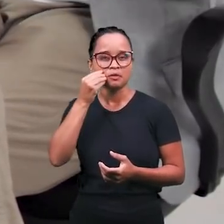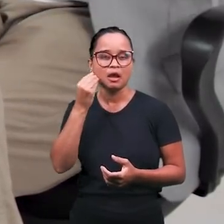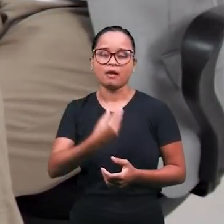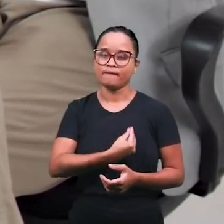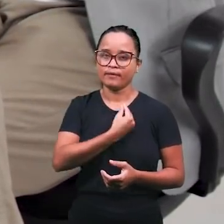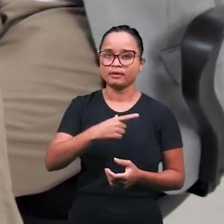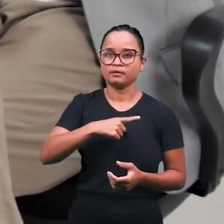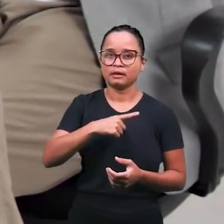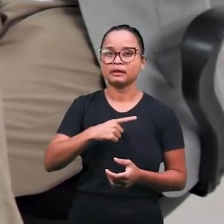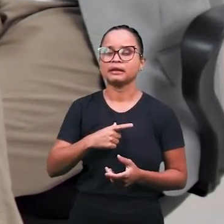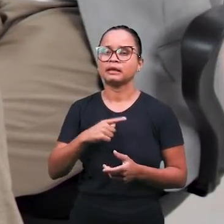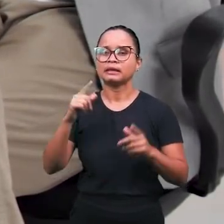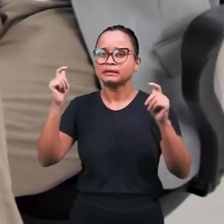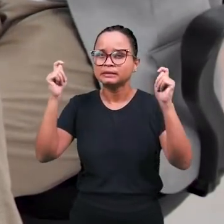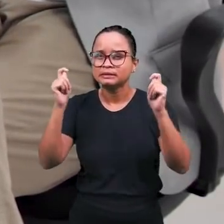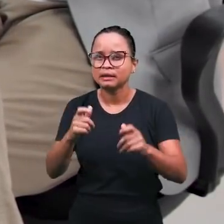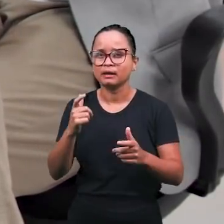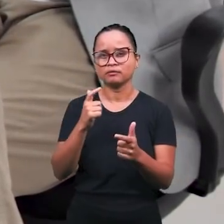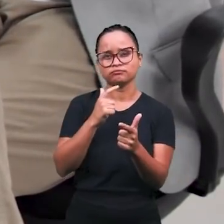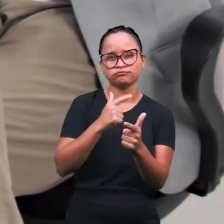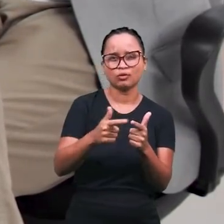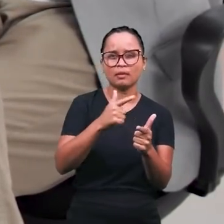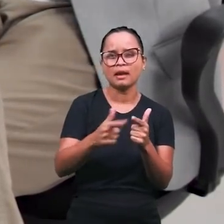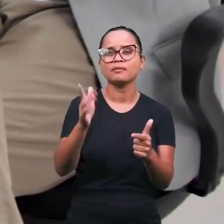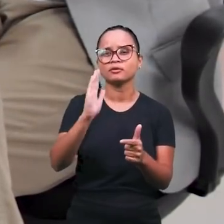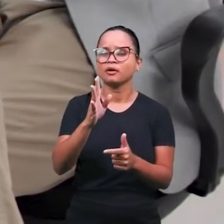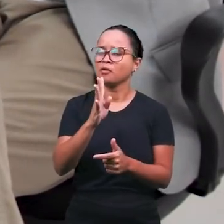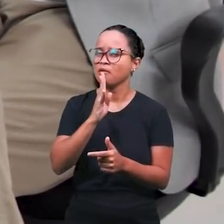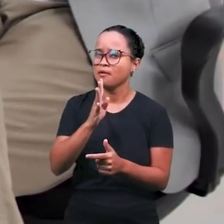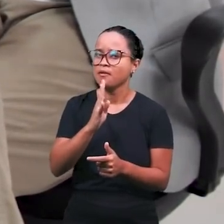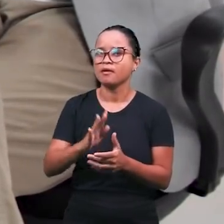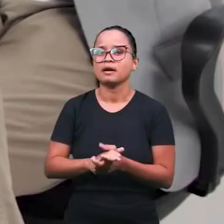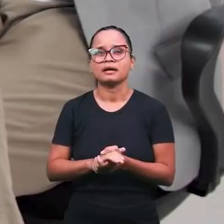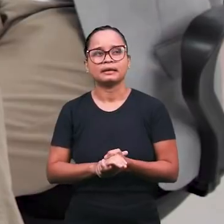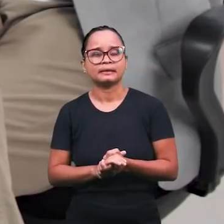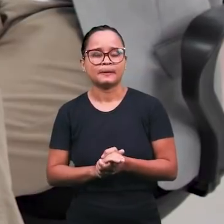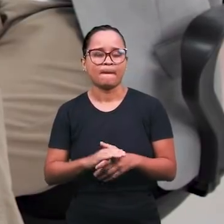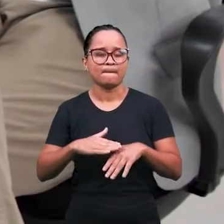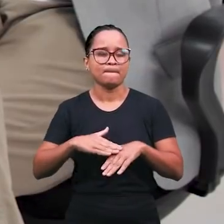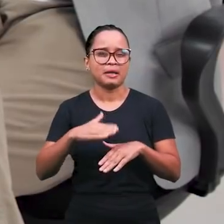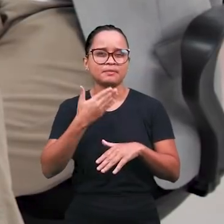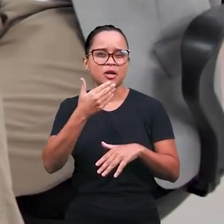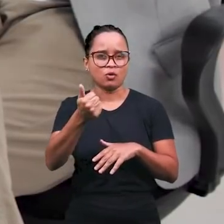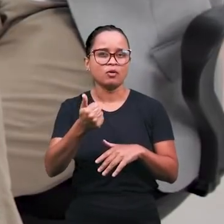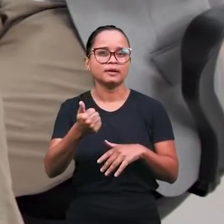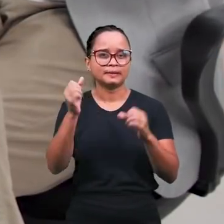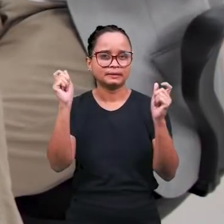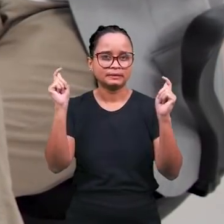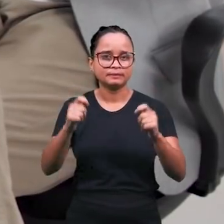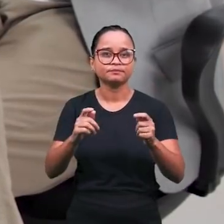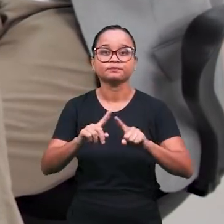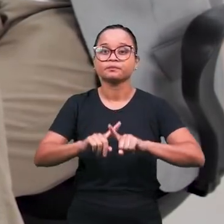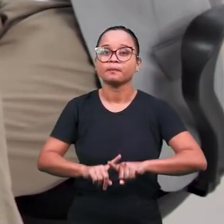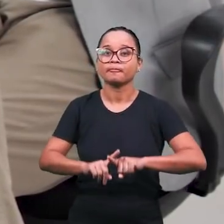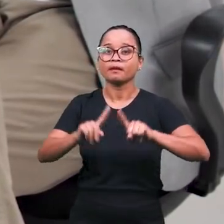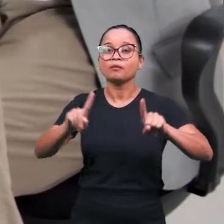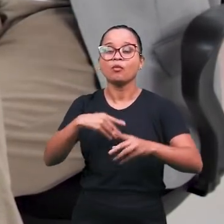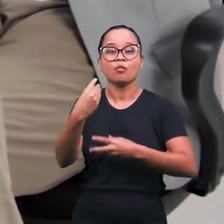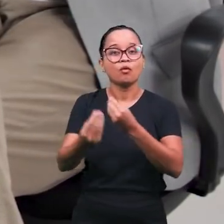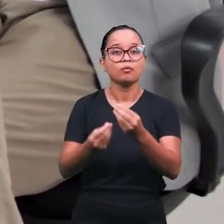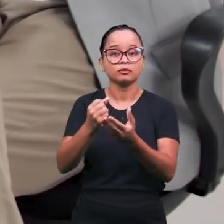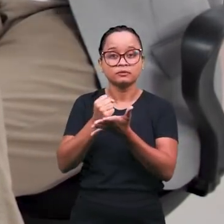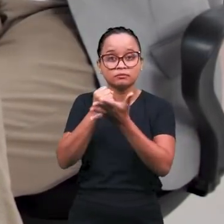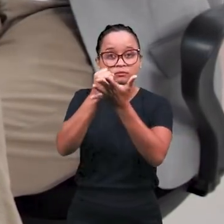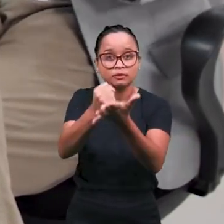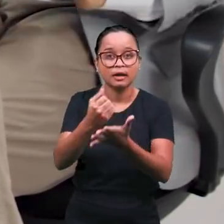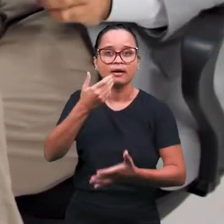de vida, o que nos permite enfrentar problemas conhecidos de maneira até um pouco melhor, mas como